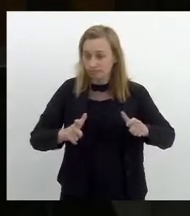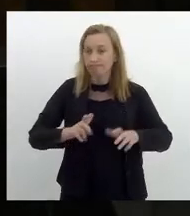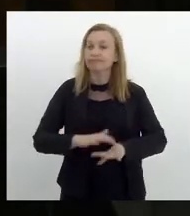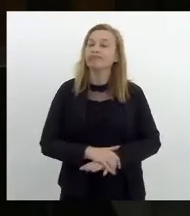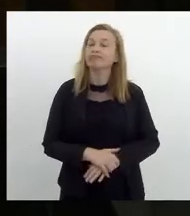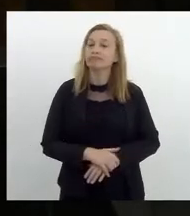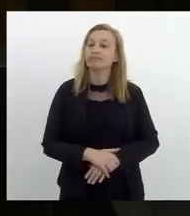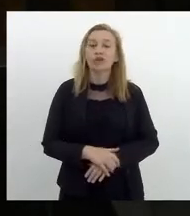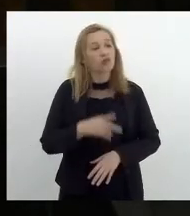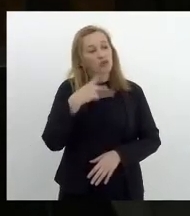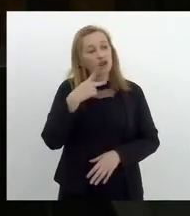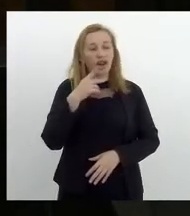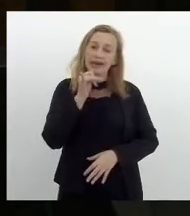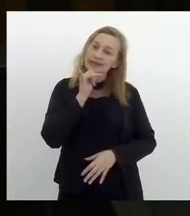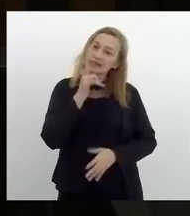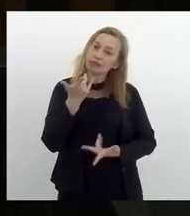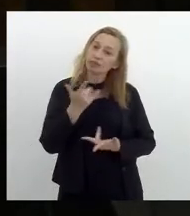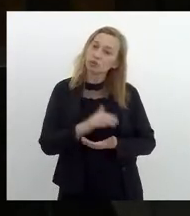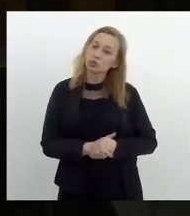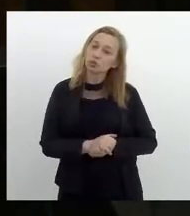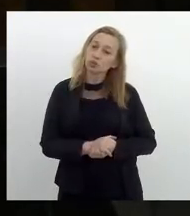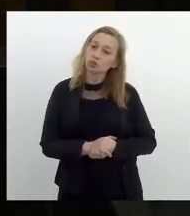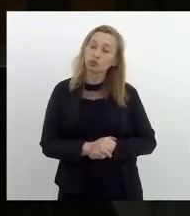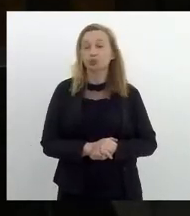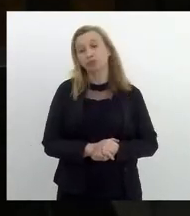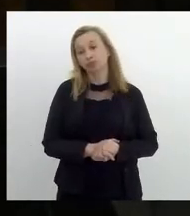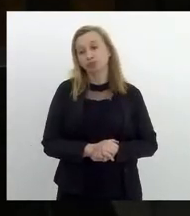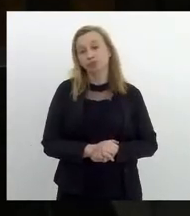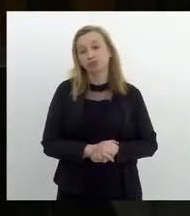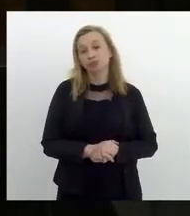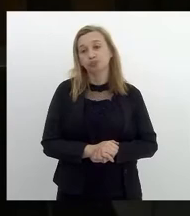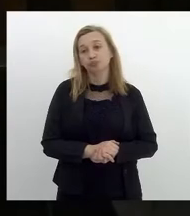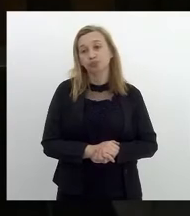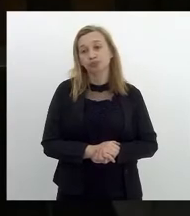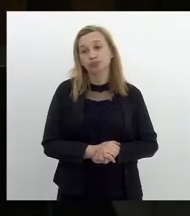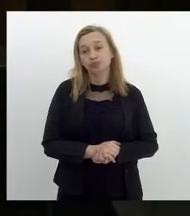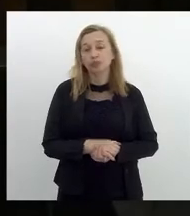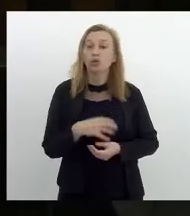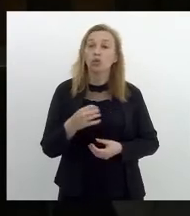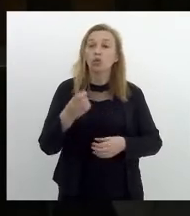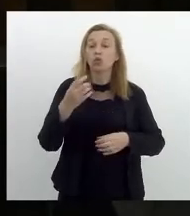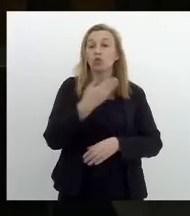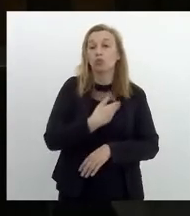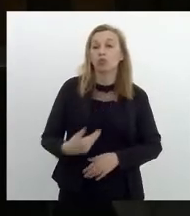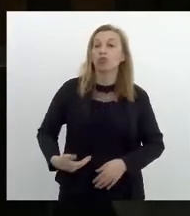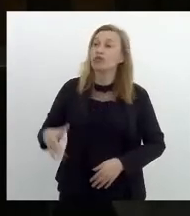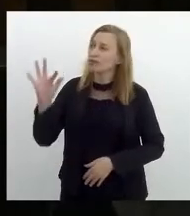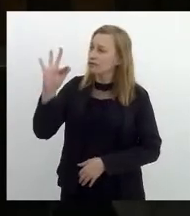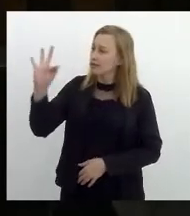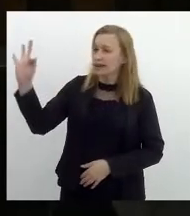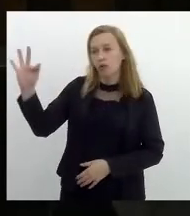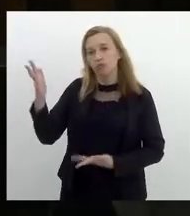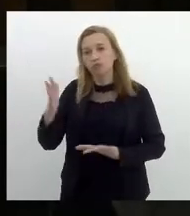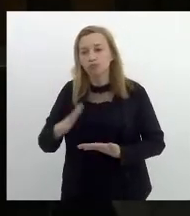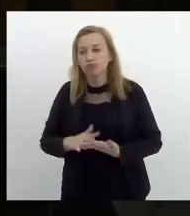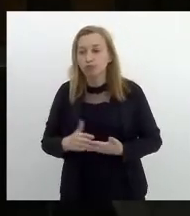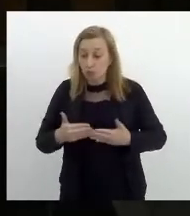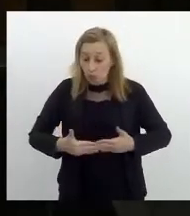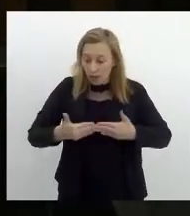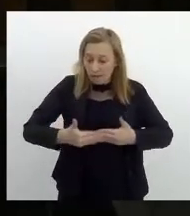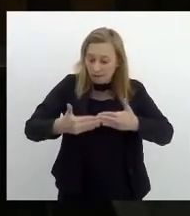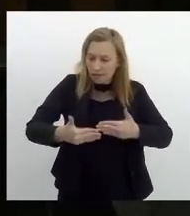Vou colocar como, por exemplo, a questão do segundo tempo com o governo federal, que foi um